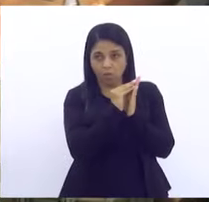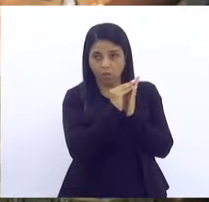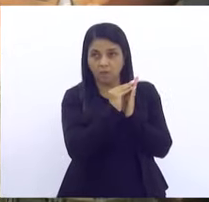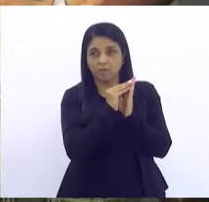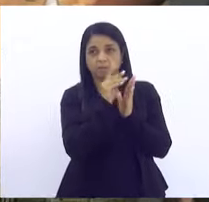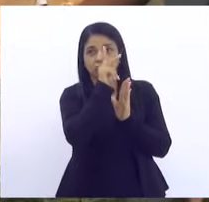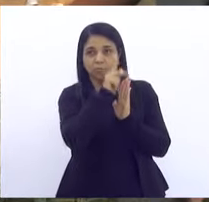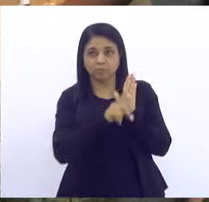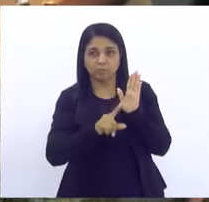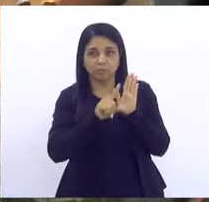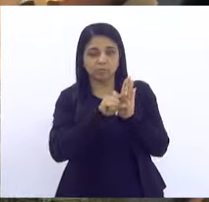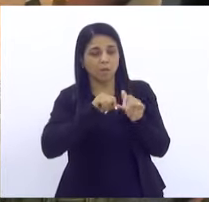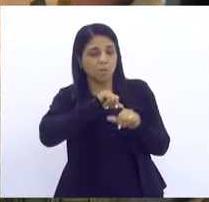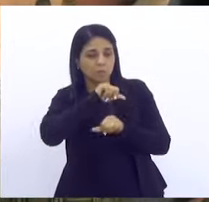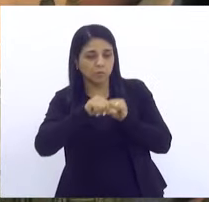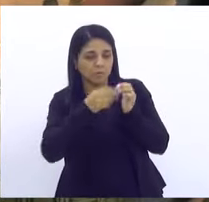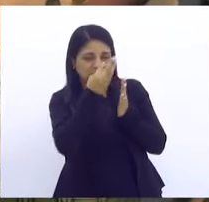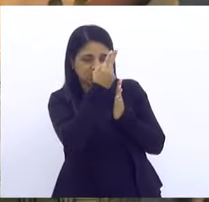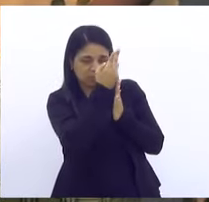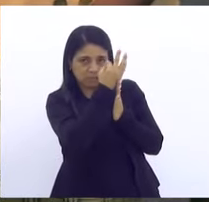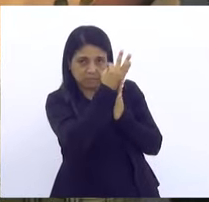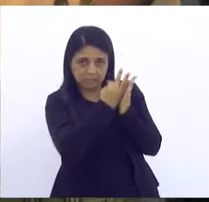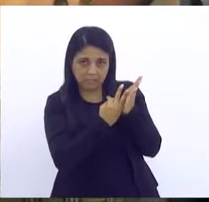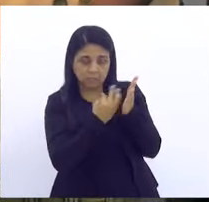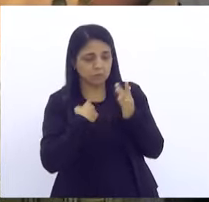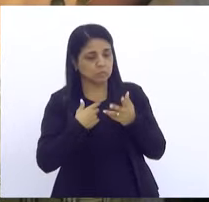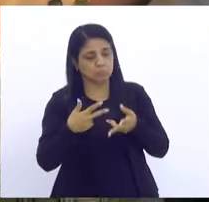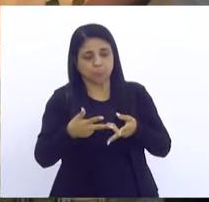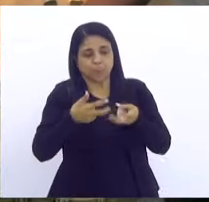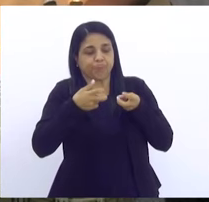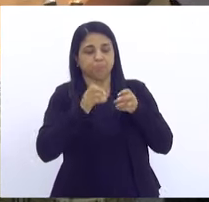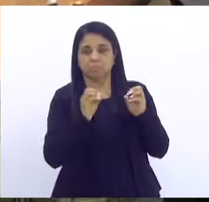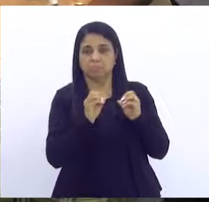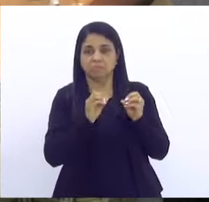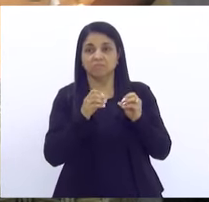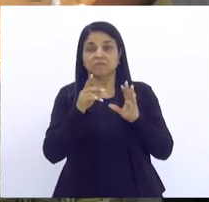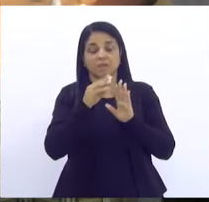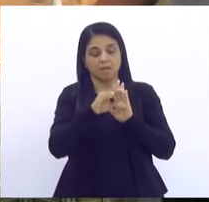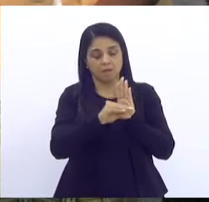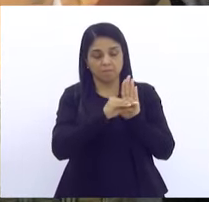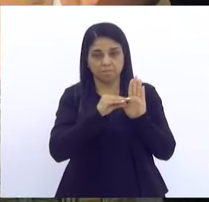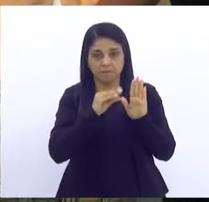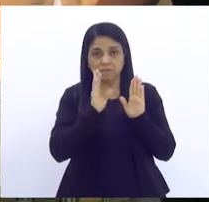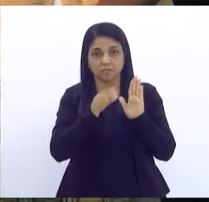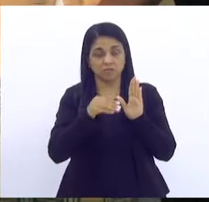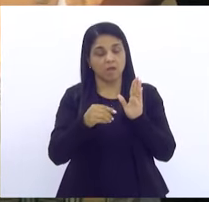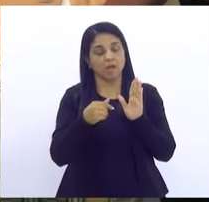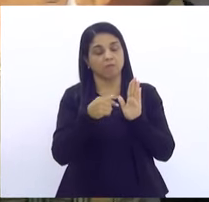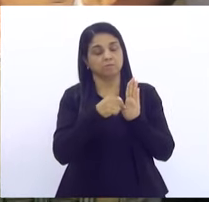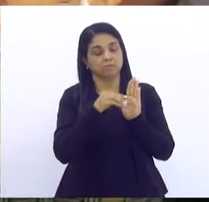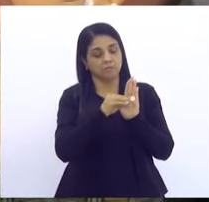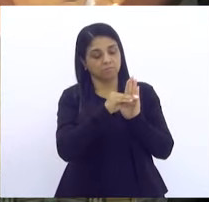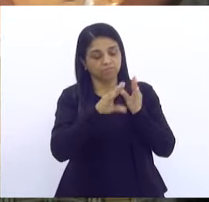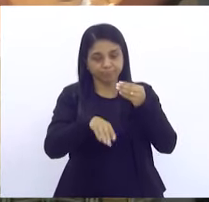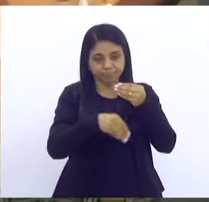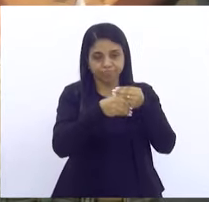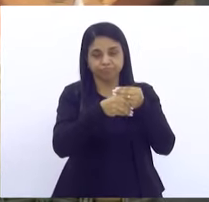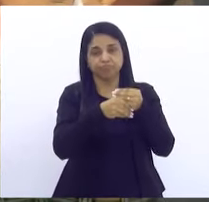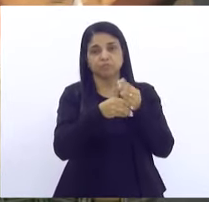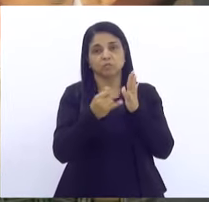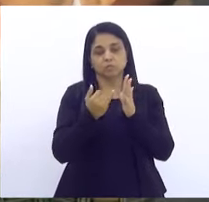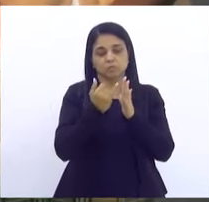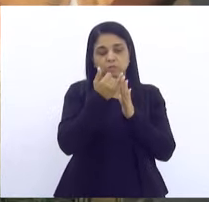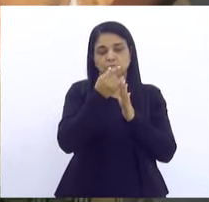na questão de mudança de texto, ela não tinha observado, mas a emenda da deputada Dani Monteiro já está contemplada no inciso 2 do